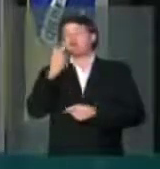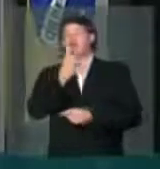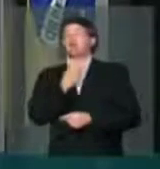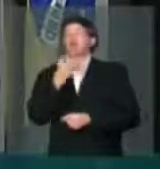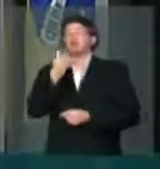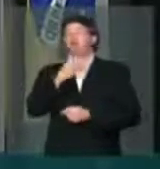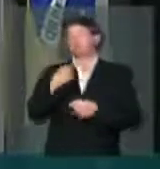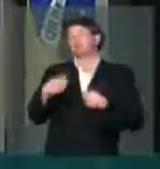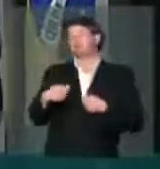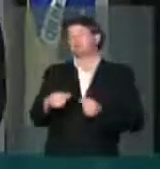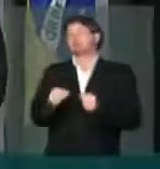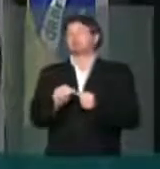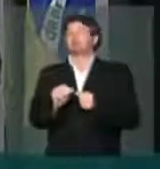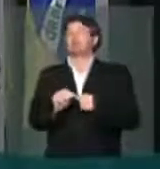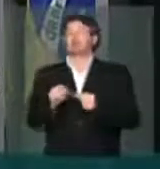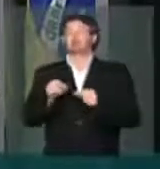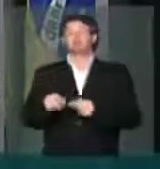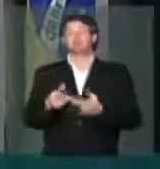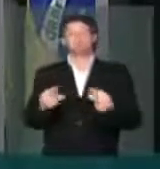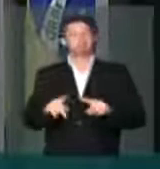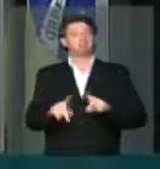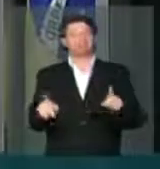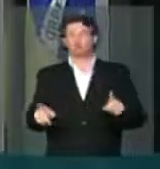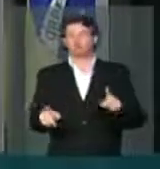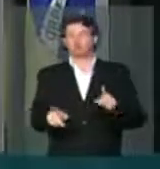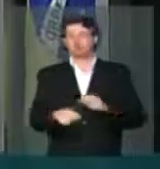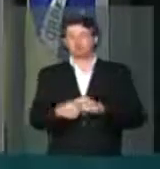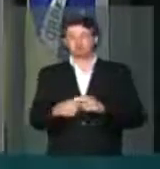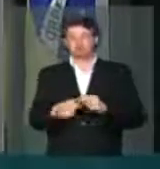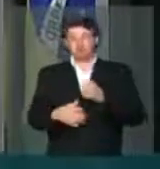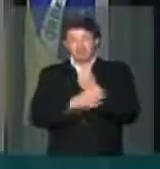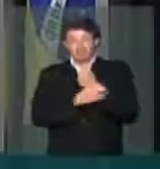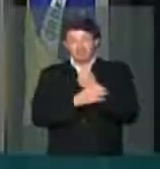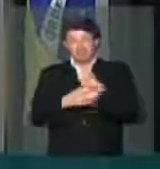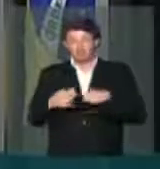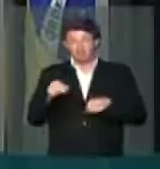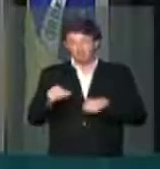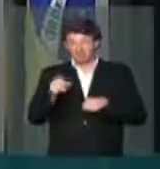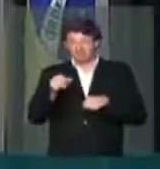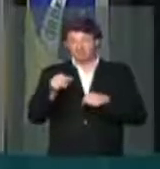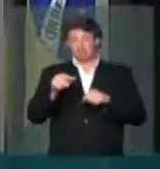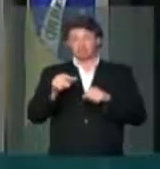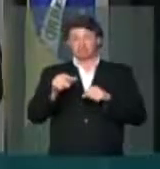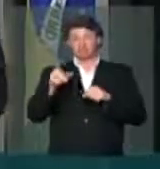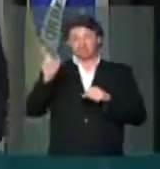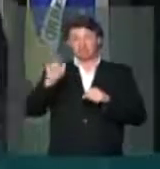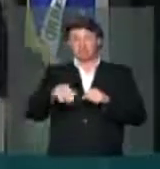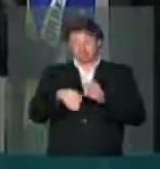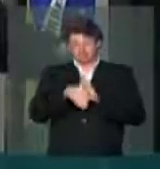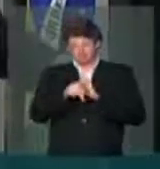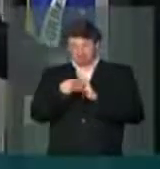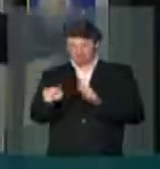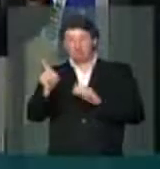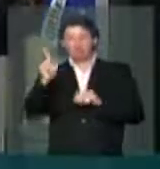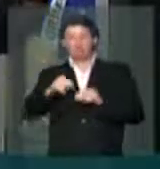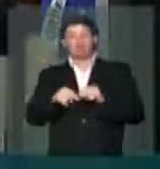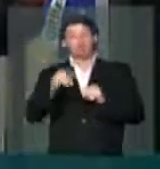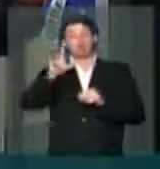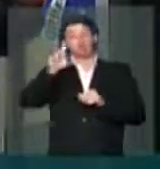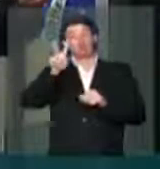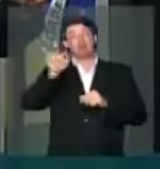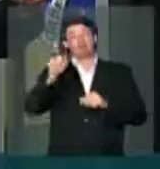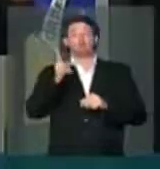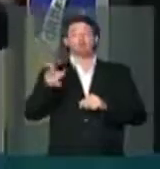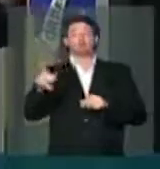é necessário. A única coisa que segura essa medida provisória é tentar segurar o cargo de Joaquim